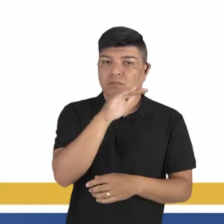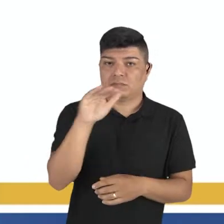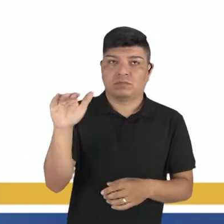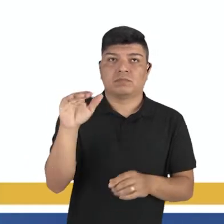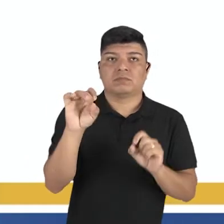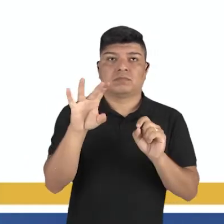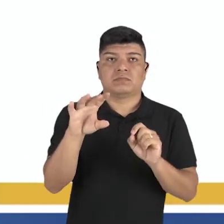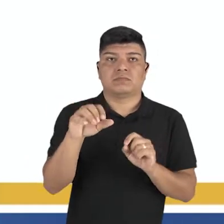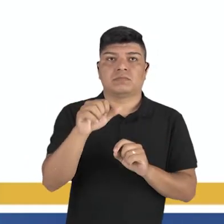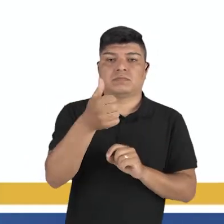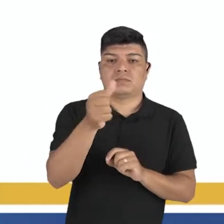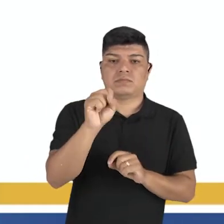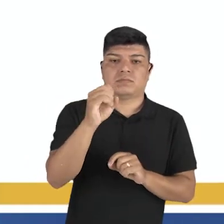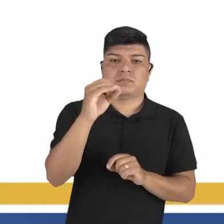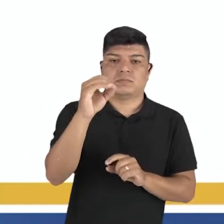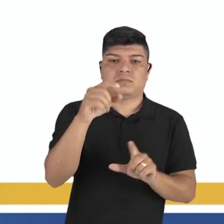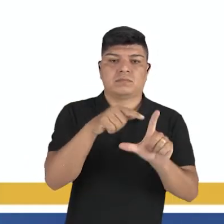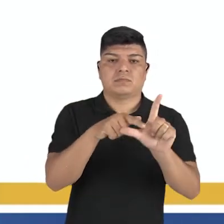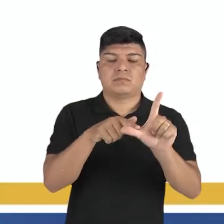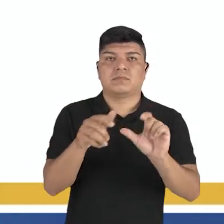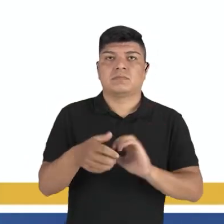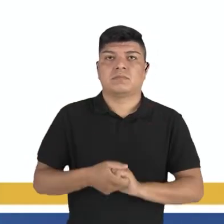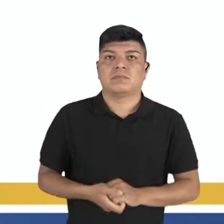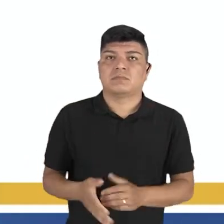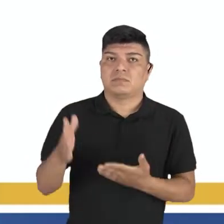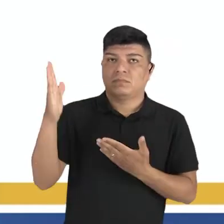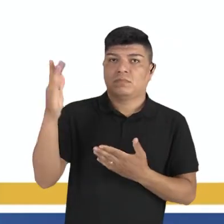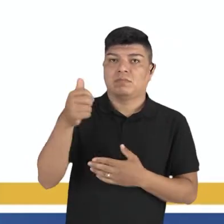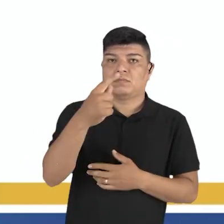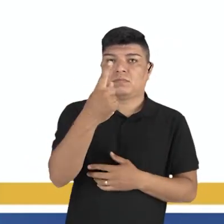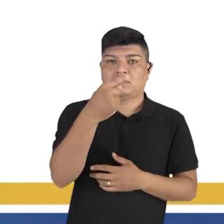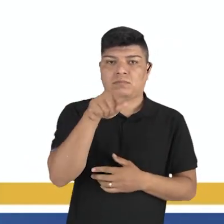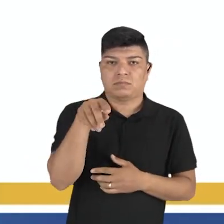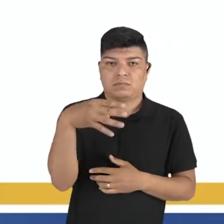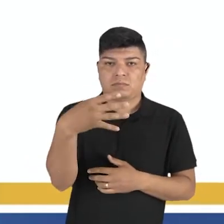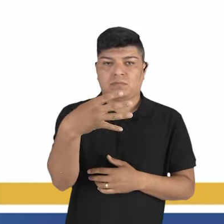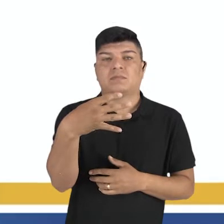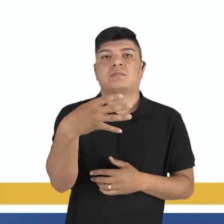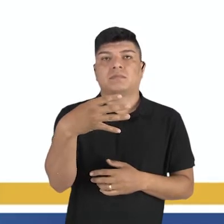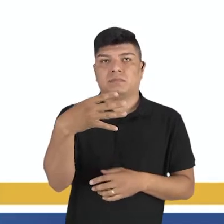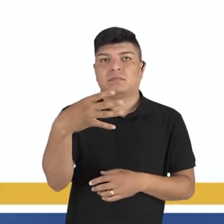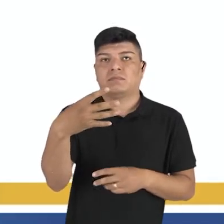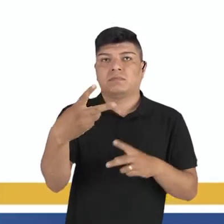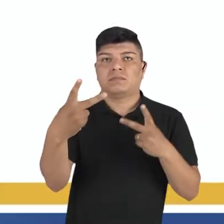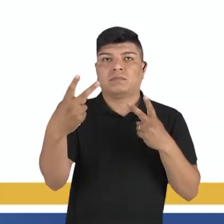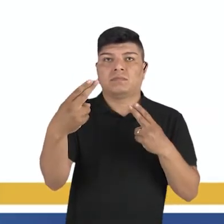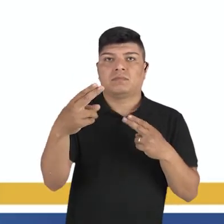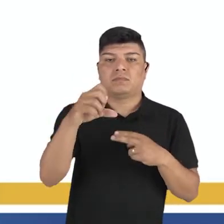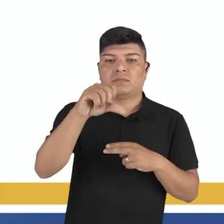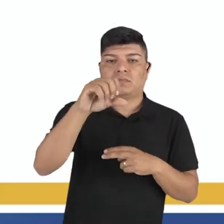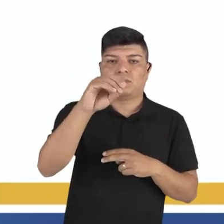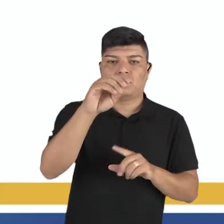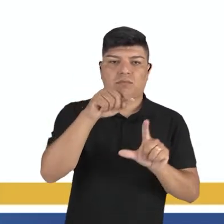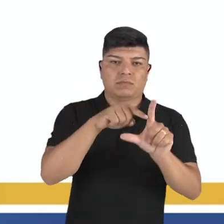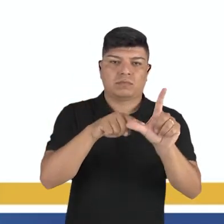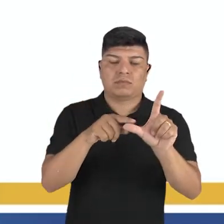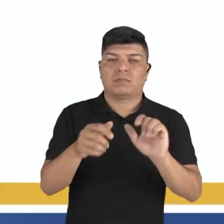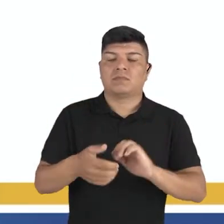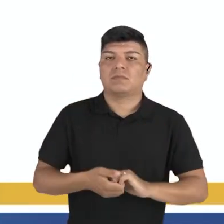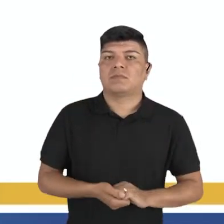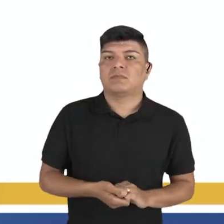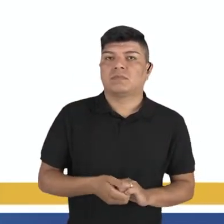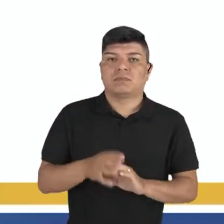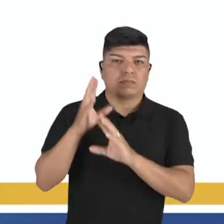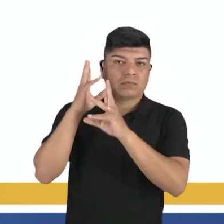um ângulo de 180 graus. E aqui eu tenho um giro de 1/4 de volta, que representa um ângulo de 90 graus. E aí